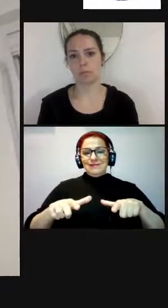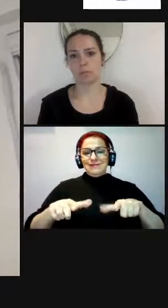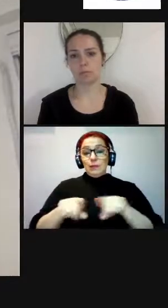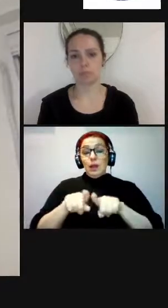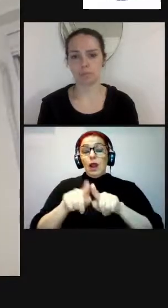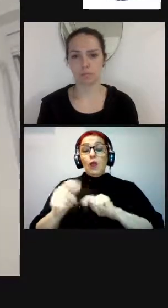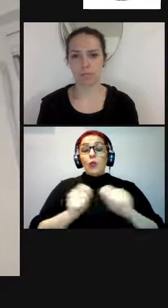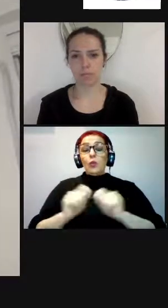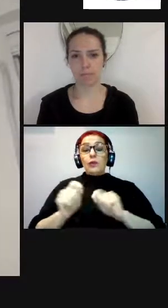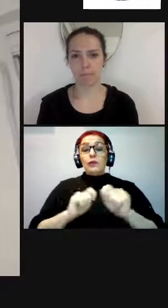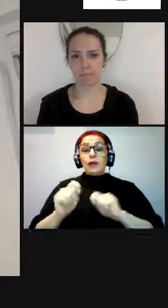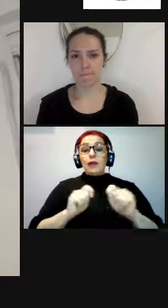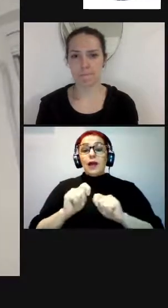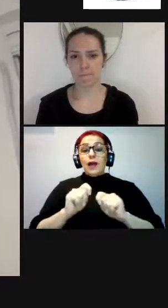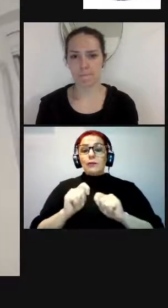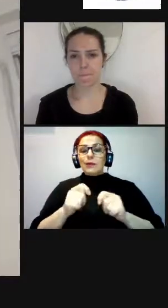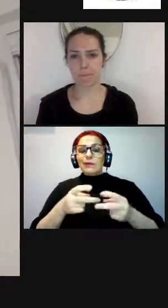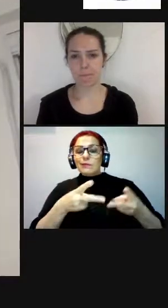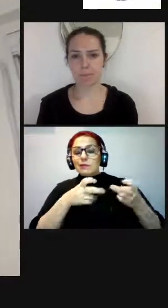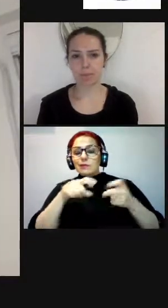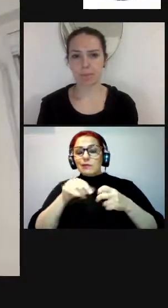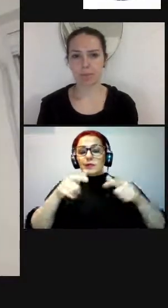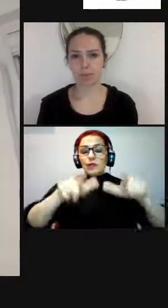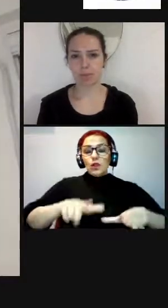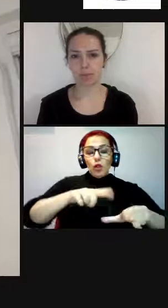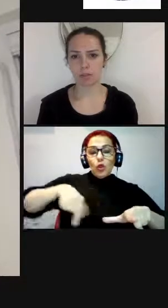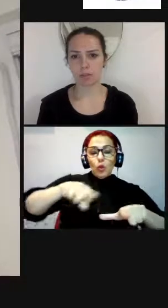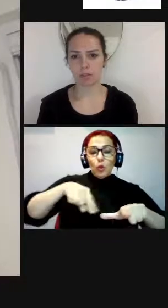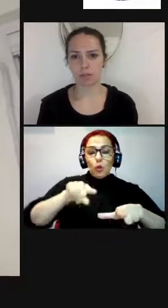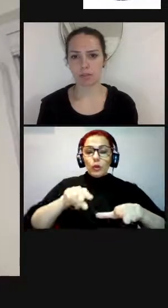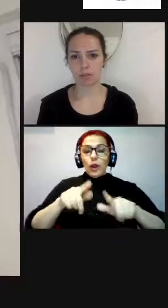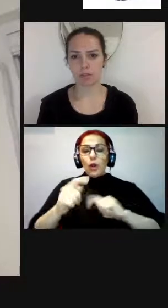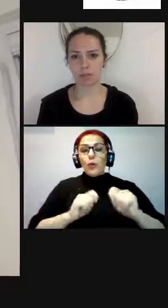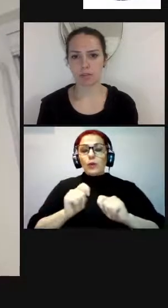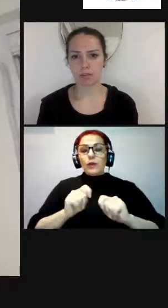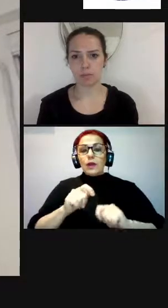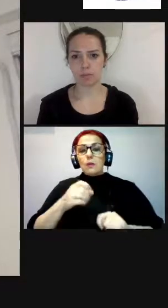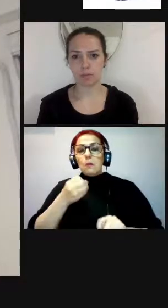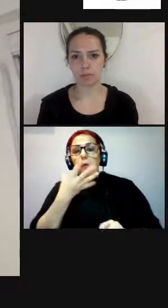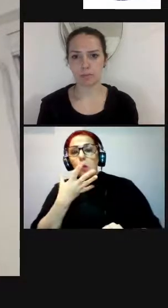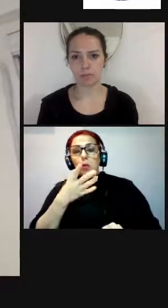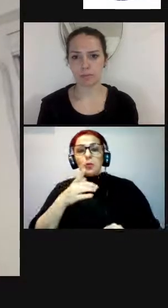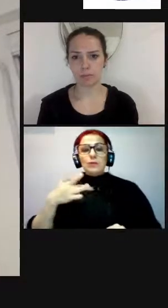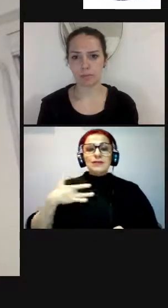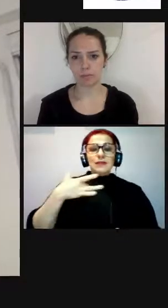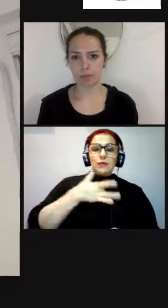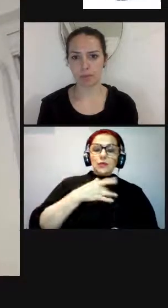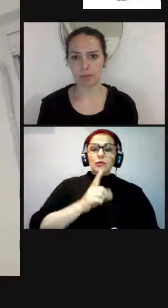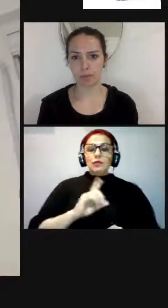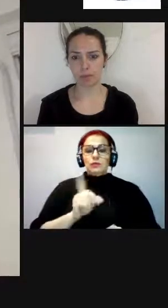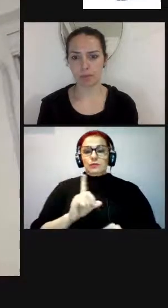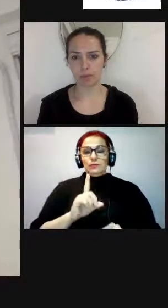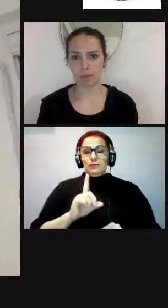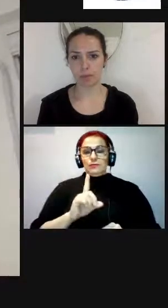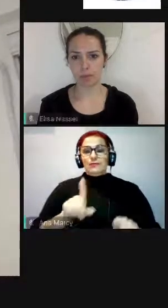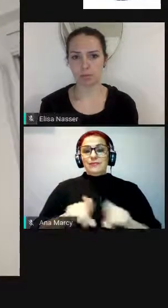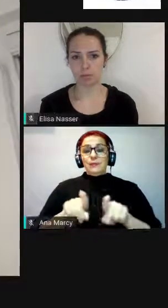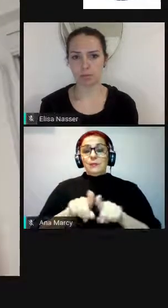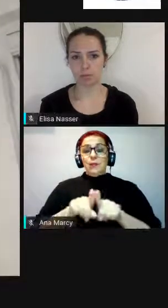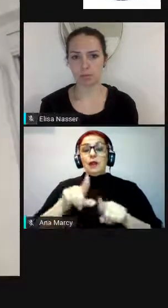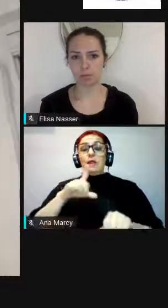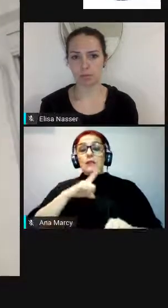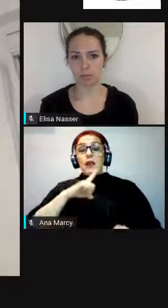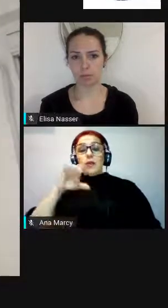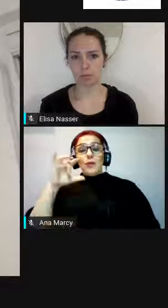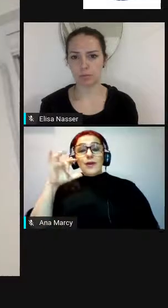um serviço muito contratado né as pessoas querem muito esse tipo de serviço inclusive na minha no Instagram lá tem um e-book gratuito